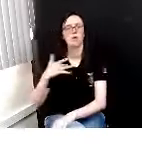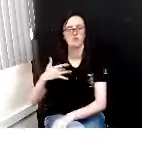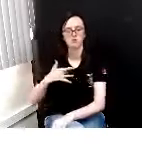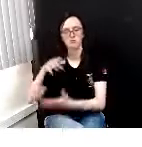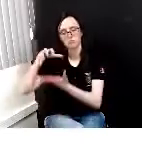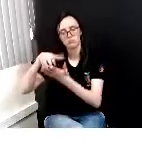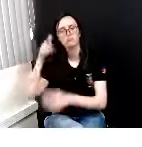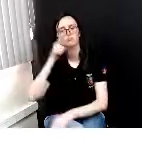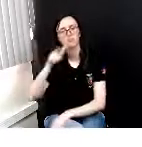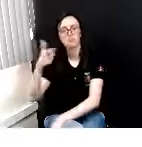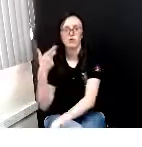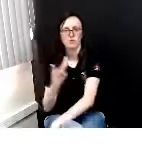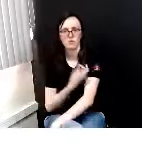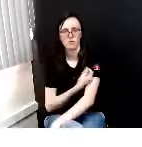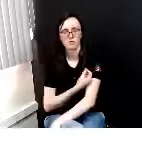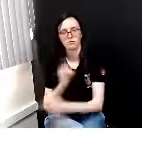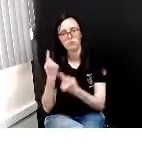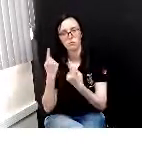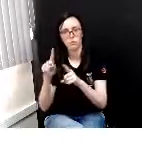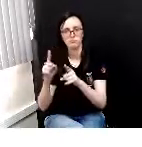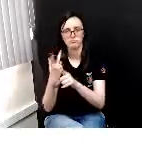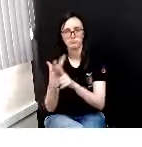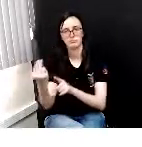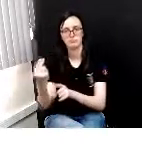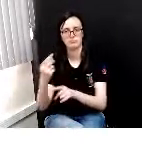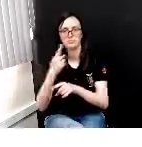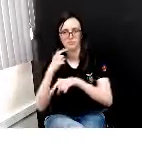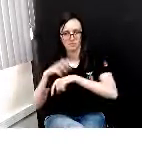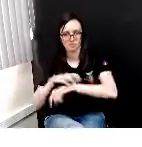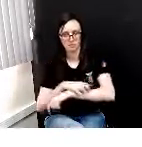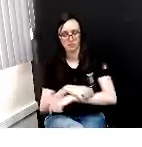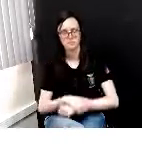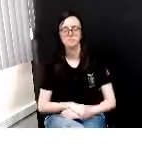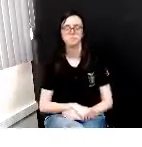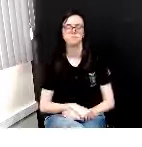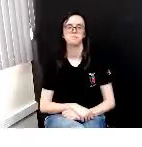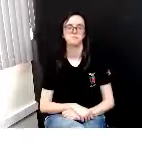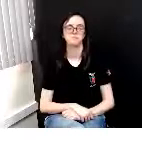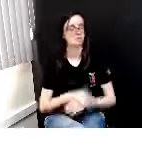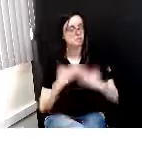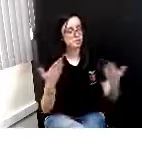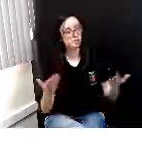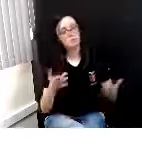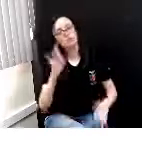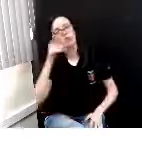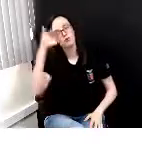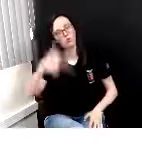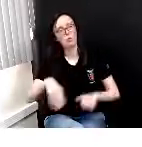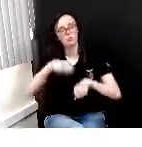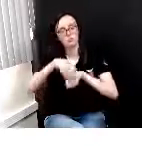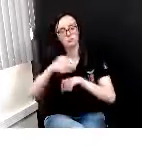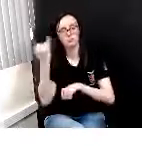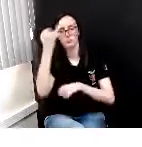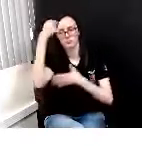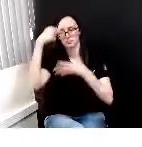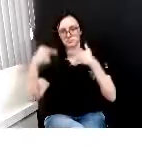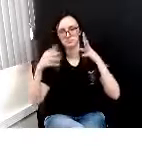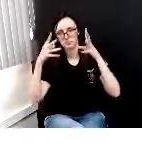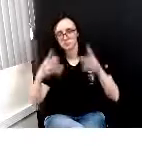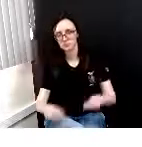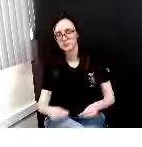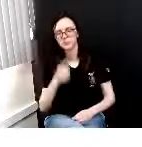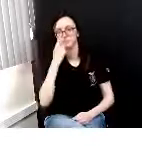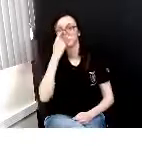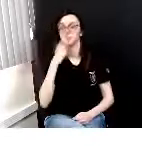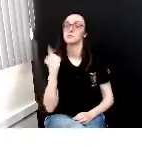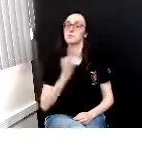para realizar a vacina contra o sarampo. Então, apenas reforçando essas questões todas,